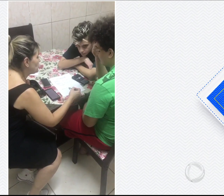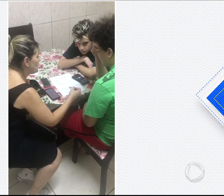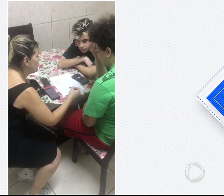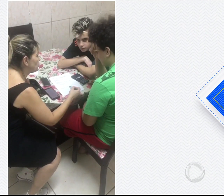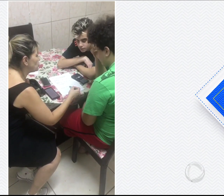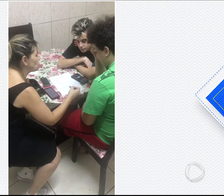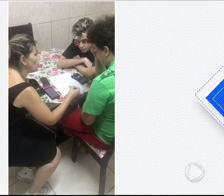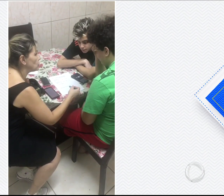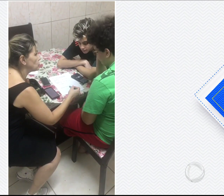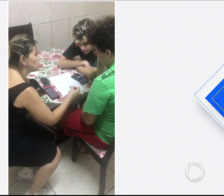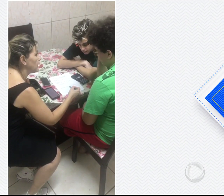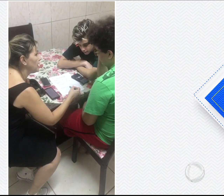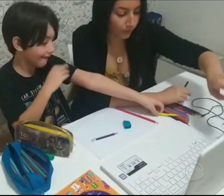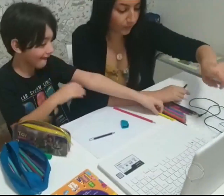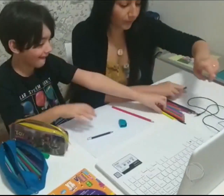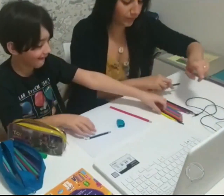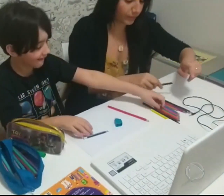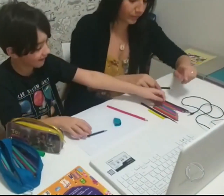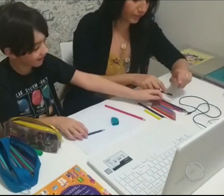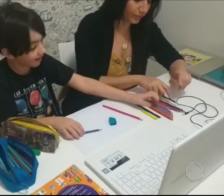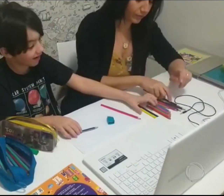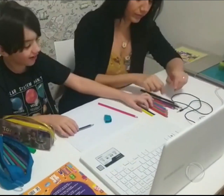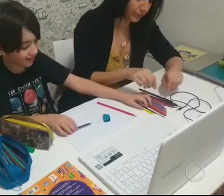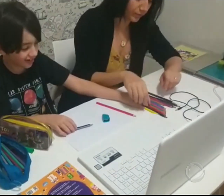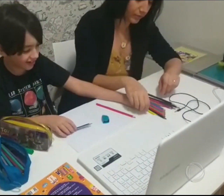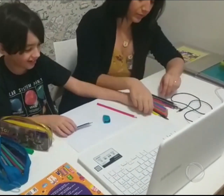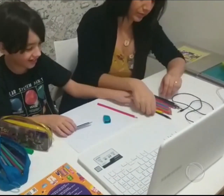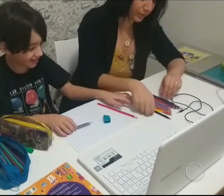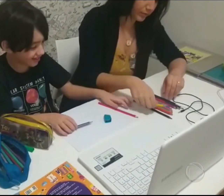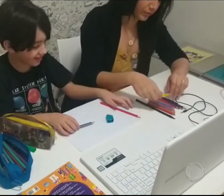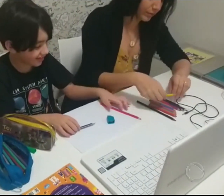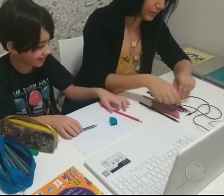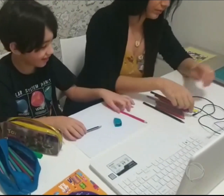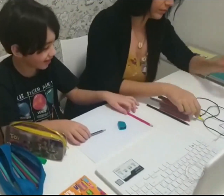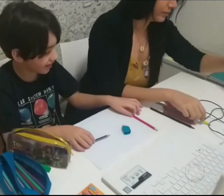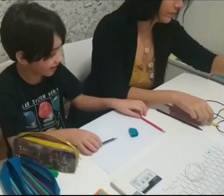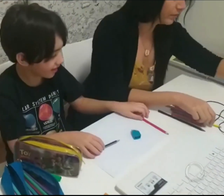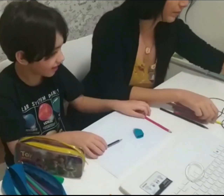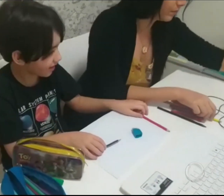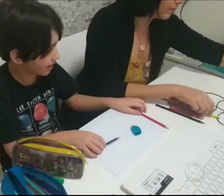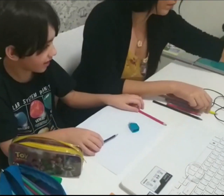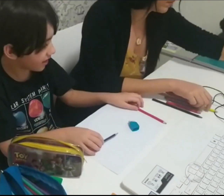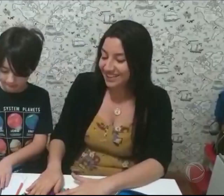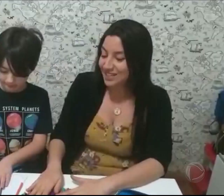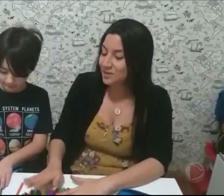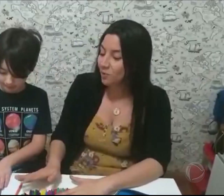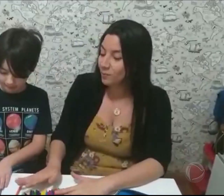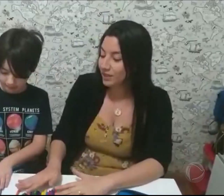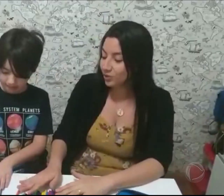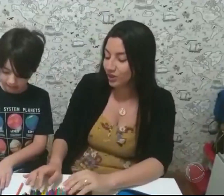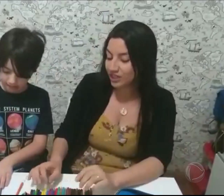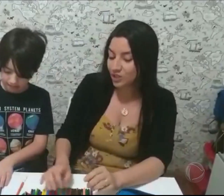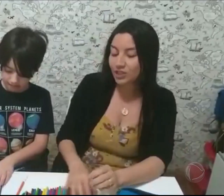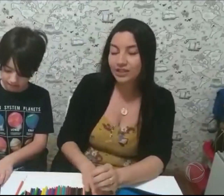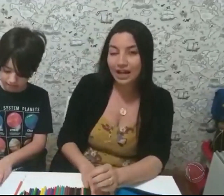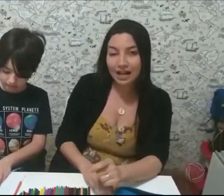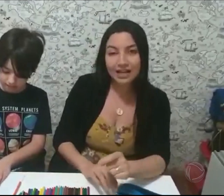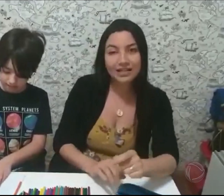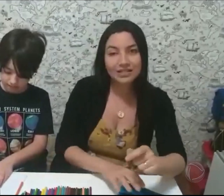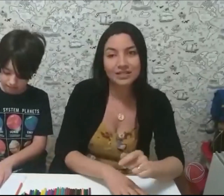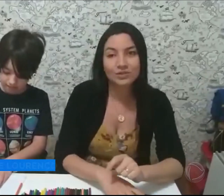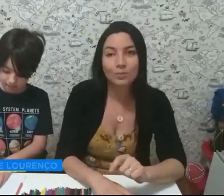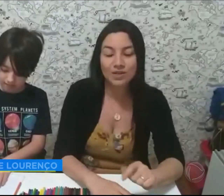alguma necessidade específica. Muitas realidades para adaptar. Nesse momento, o Christian